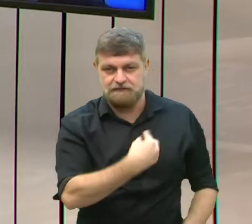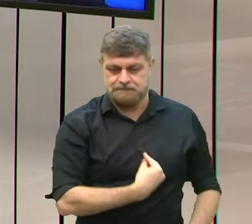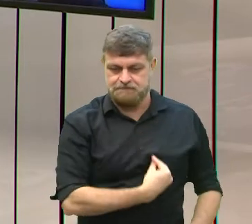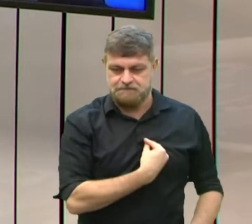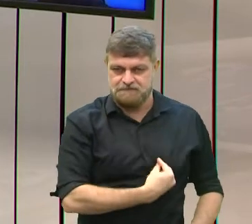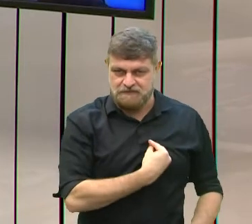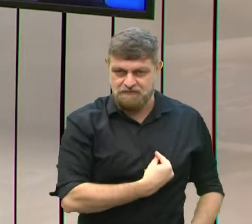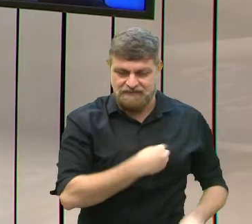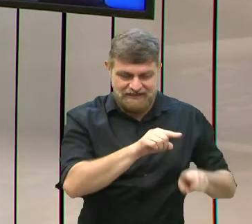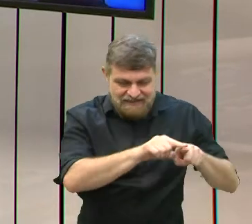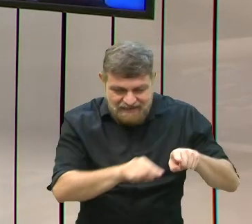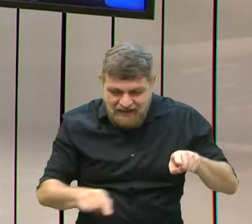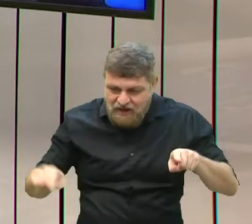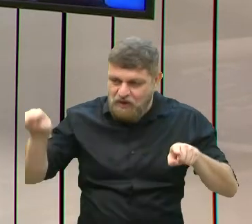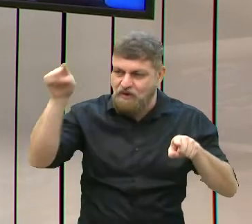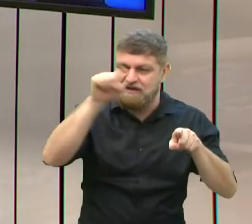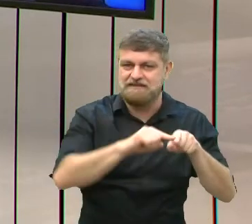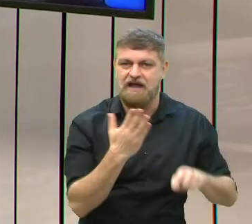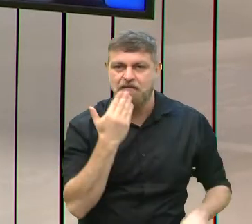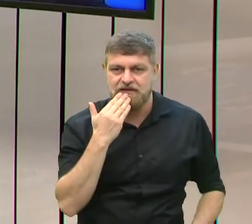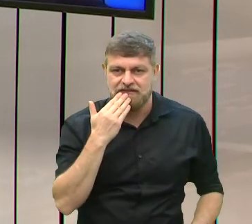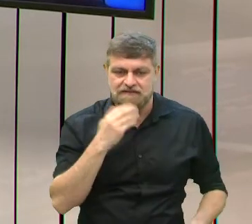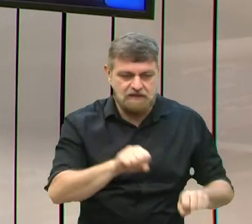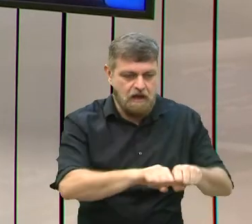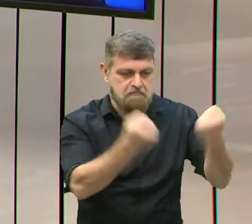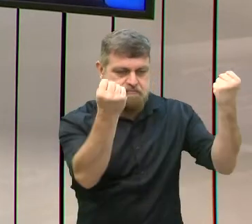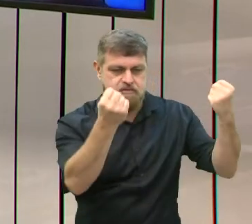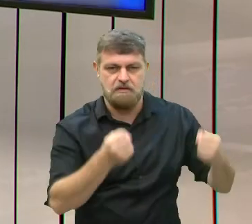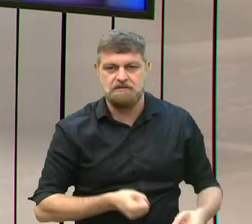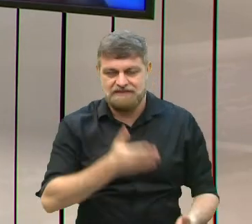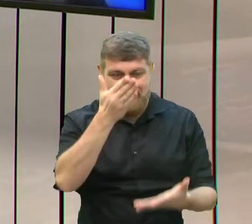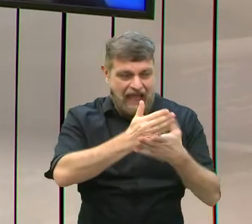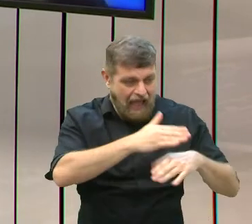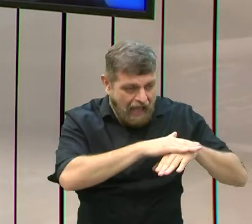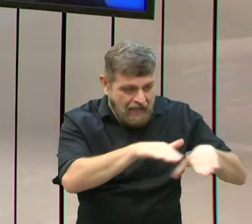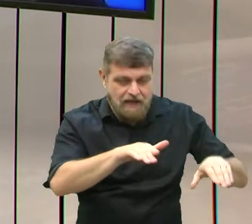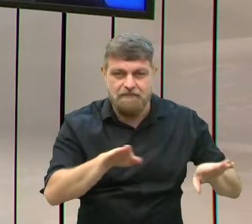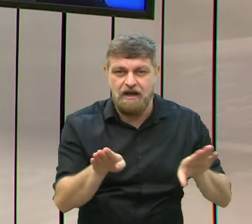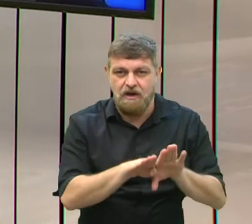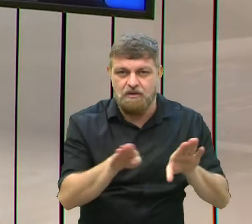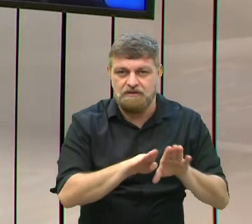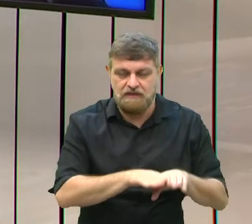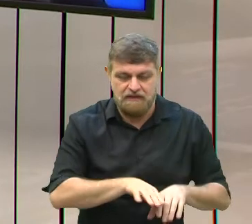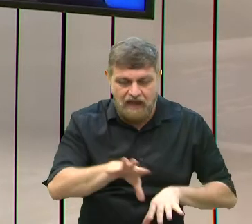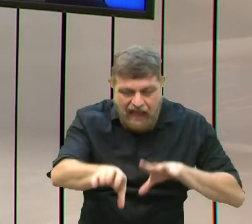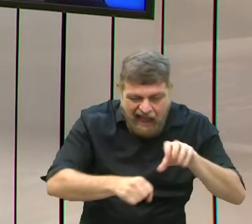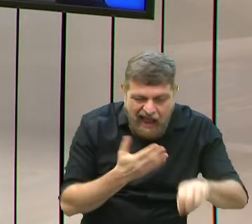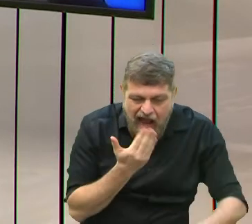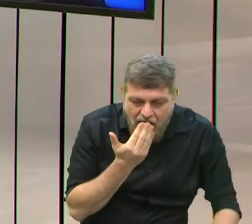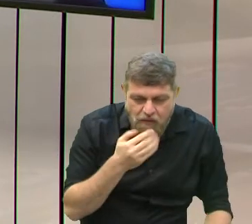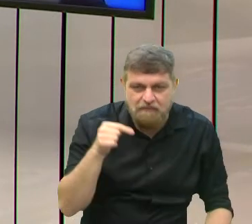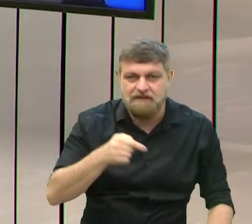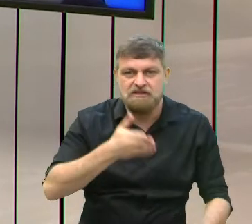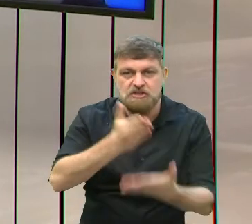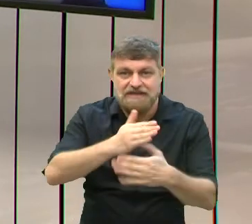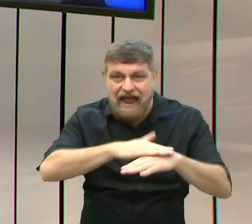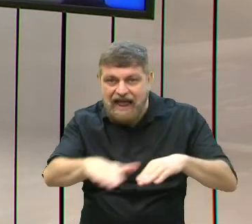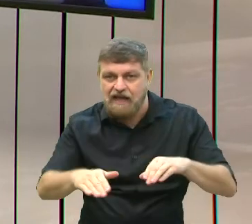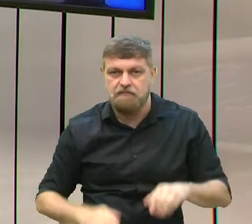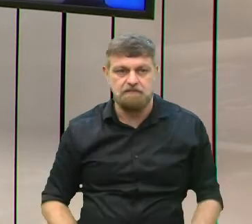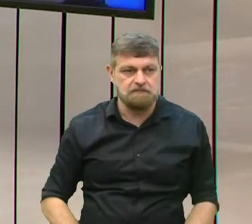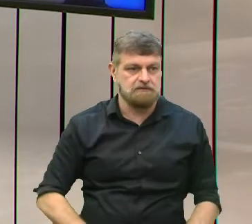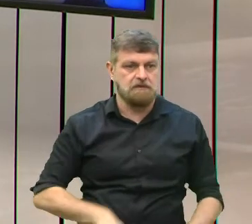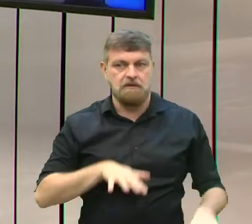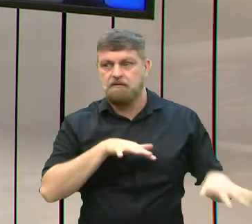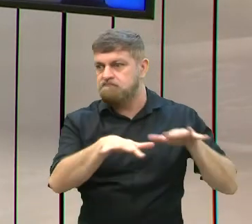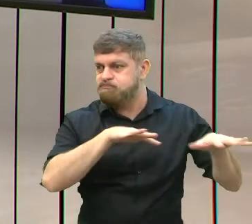cadeia alimentar, e se a gente mexer nisso, se acabar com um predador dele ou com alguma presa dele, a gente vai estar desequilibrando todo